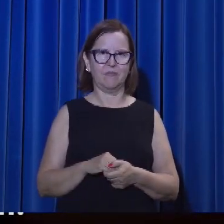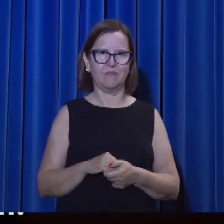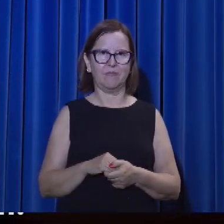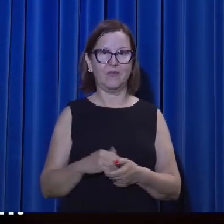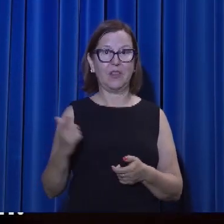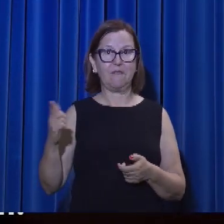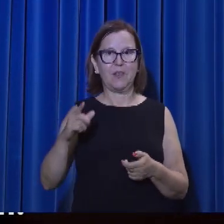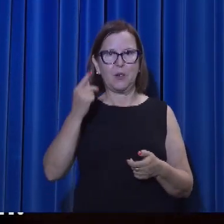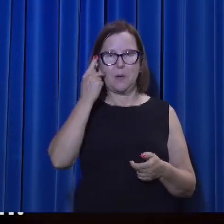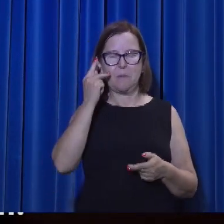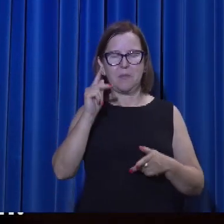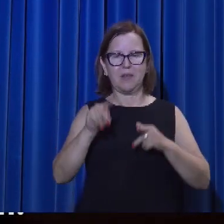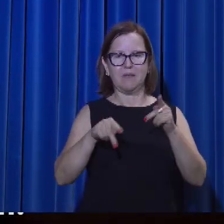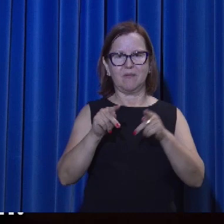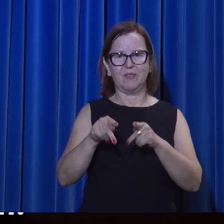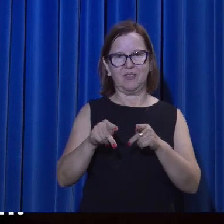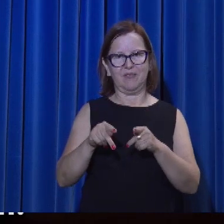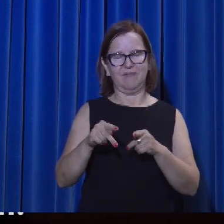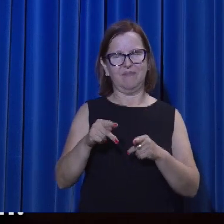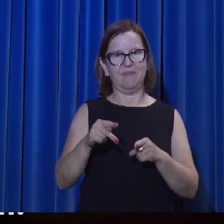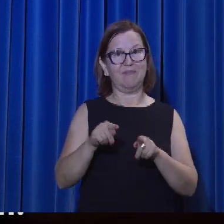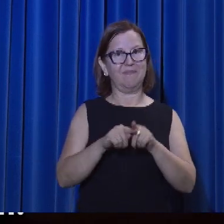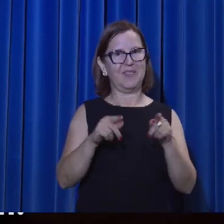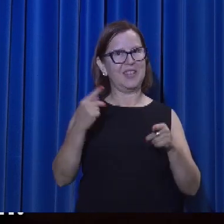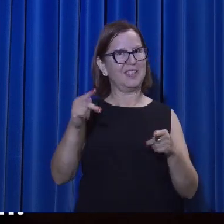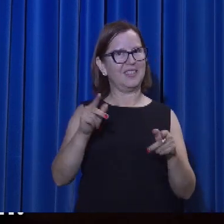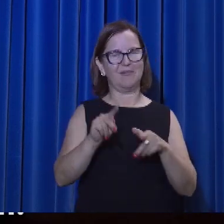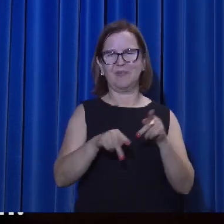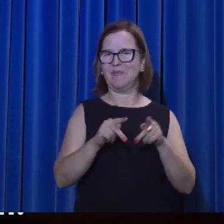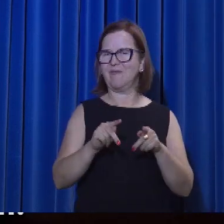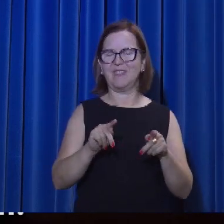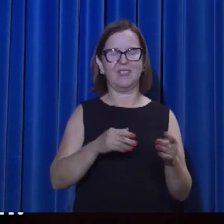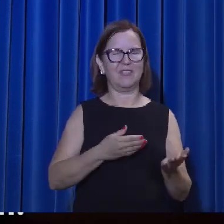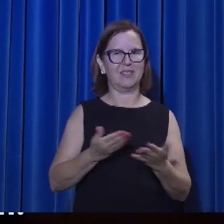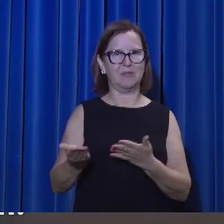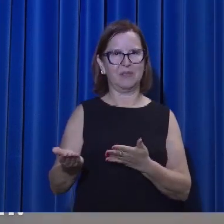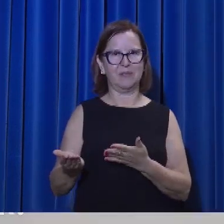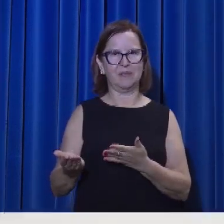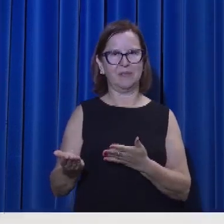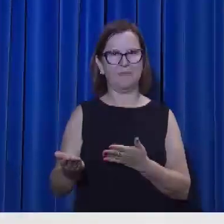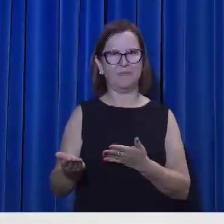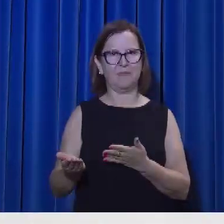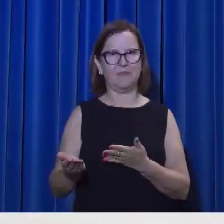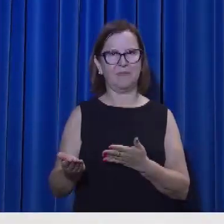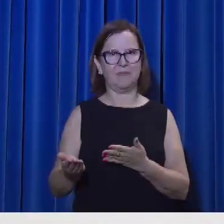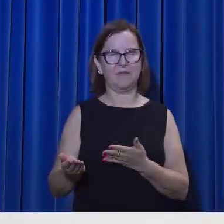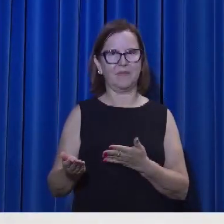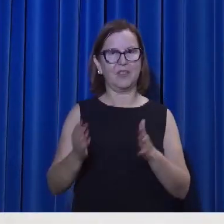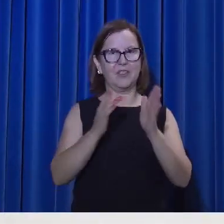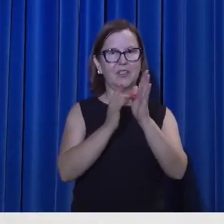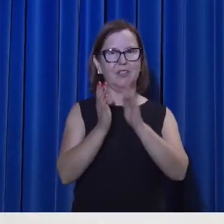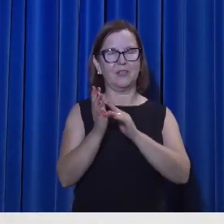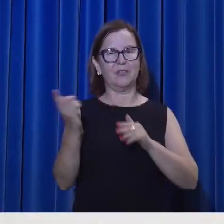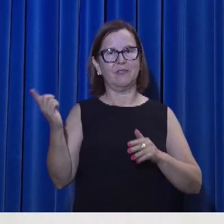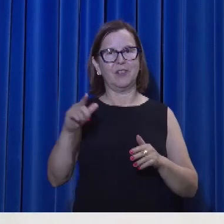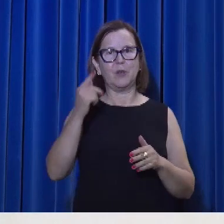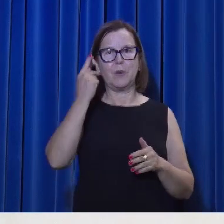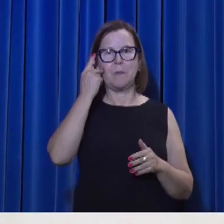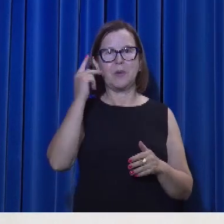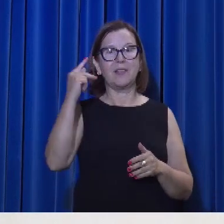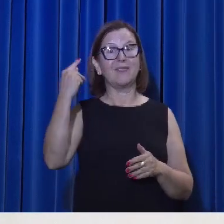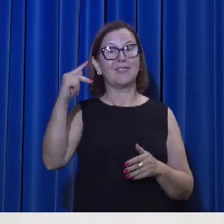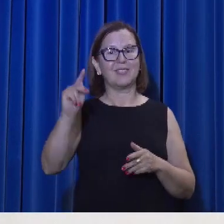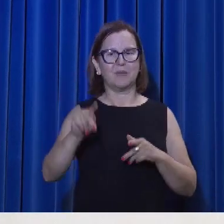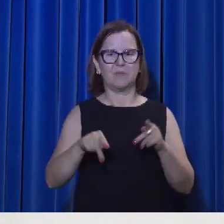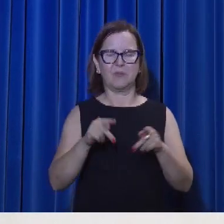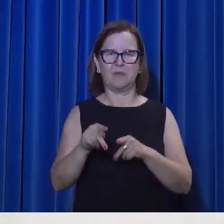Veio para o que era seu, e os seus não o receberam. Ele veio para o que era seu,